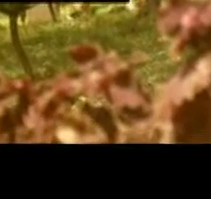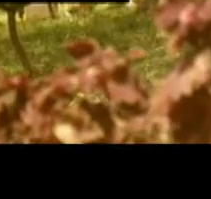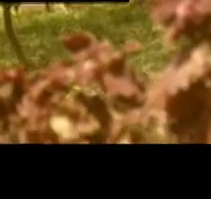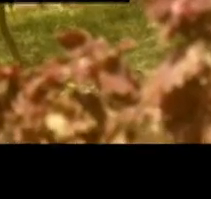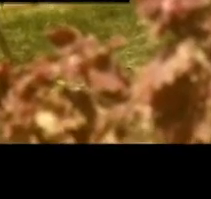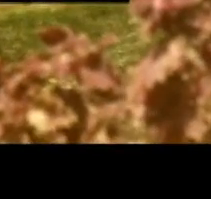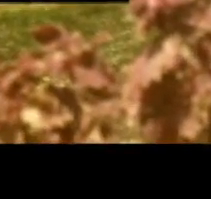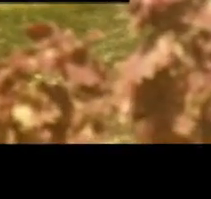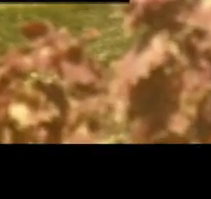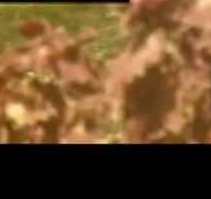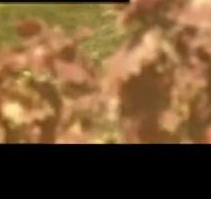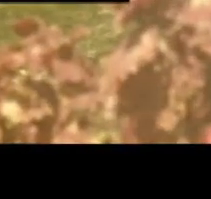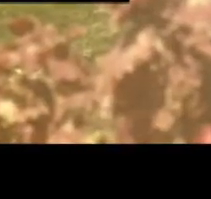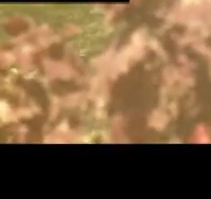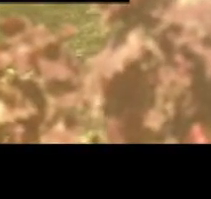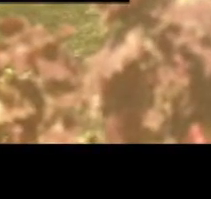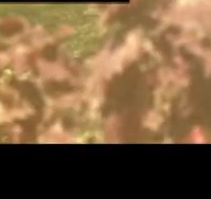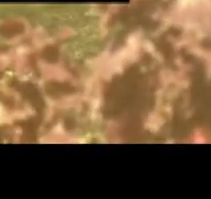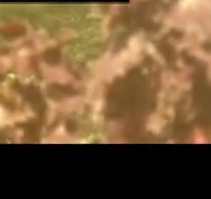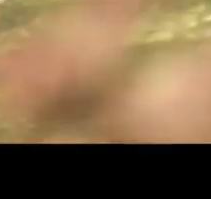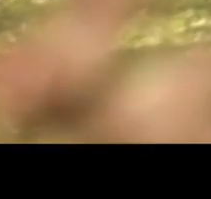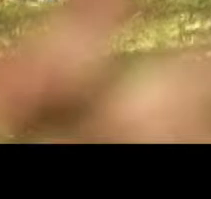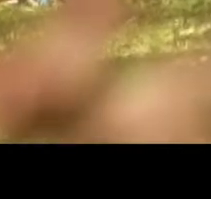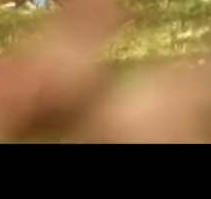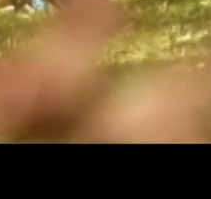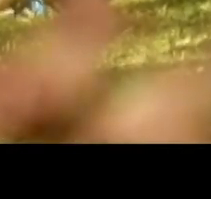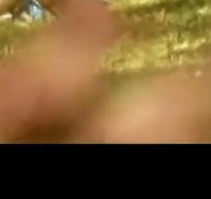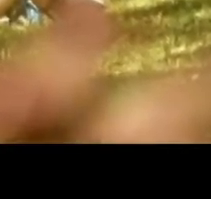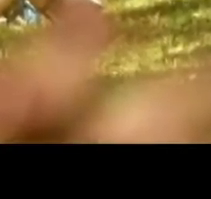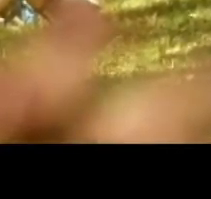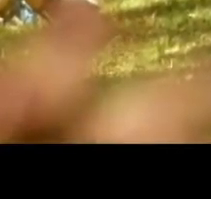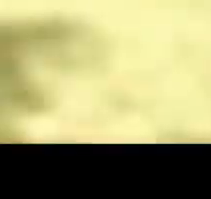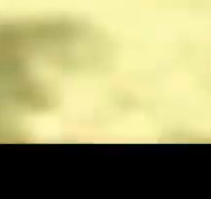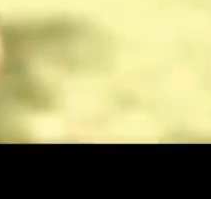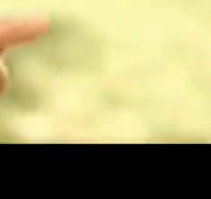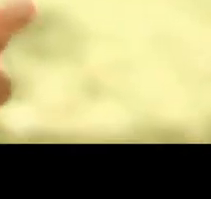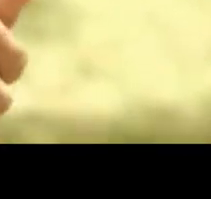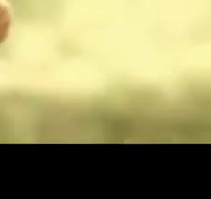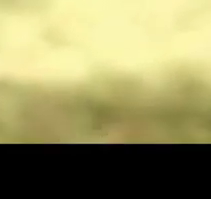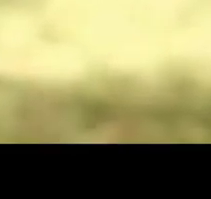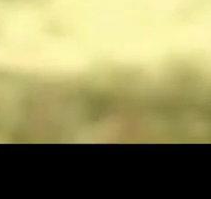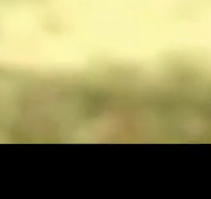Sua família não vai esquecer o que você fez por ela.